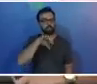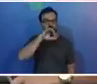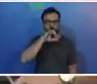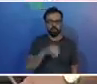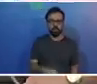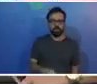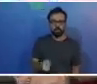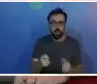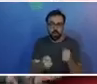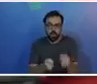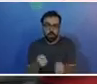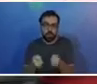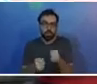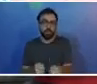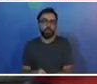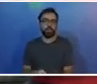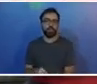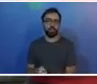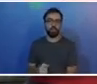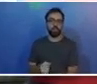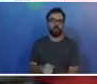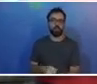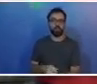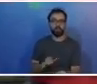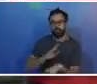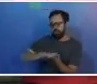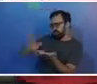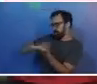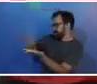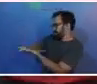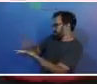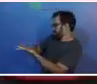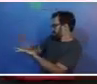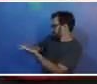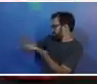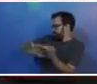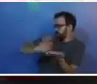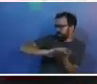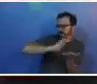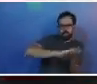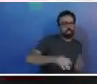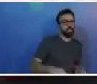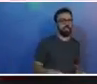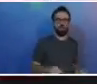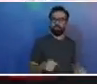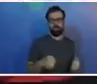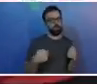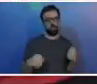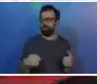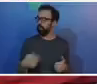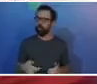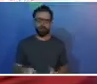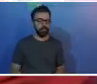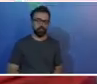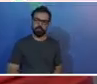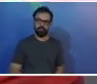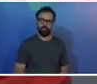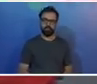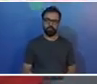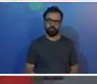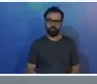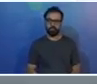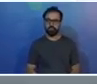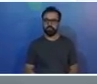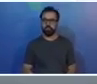toa. Mas como esse controle acontece com o dinheiro público? O governo